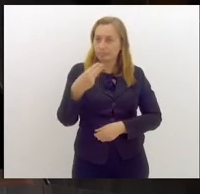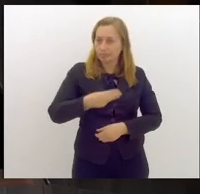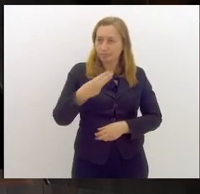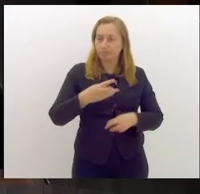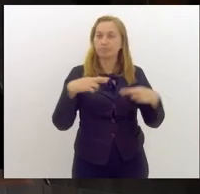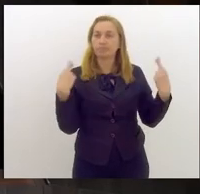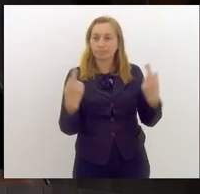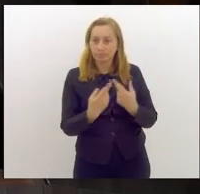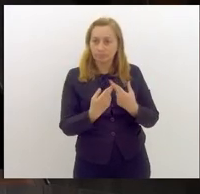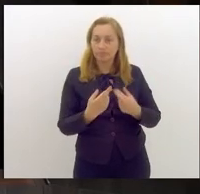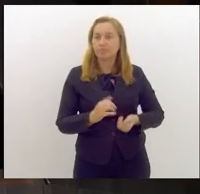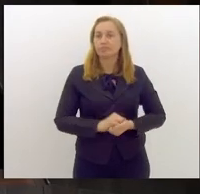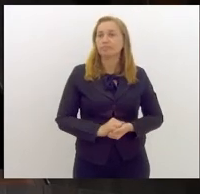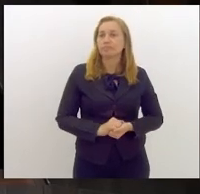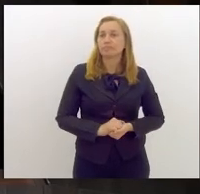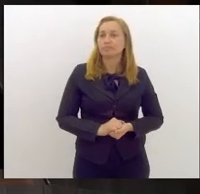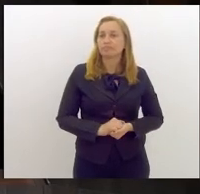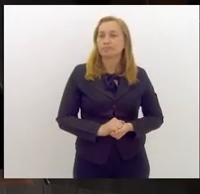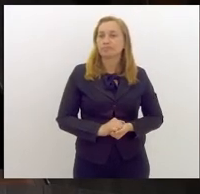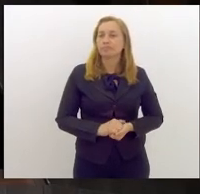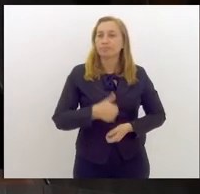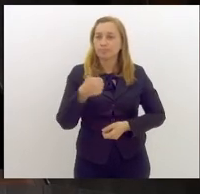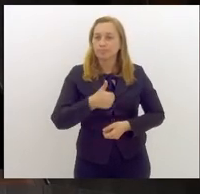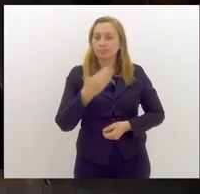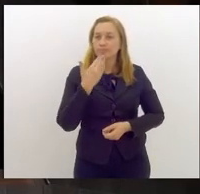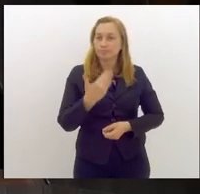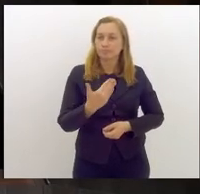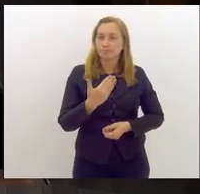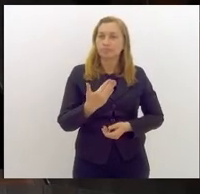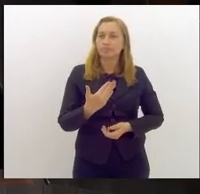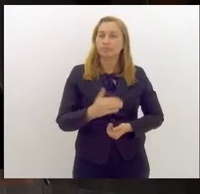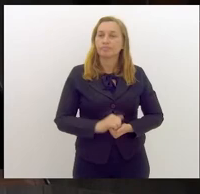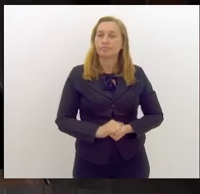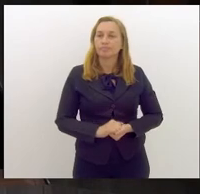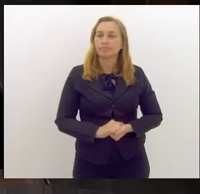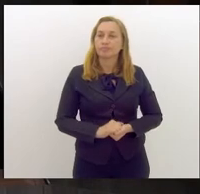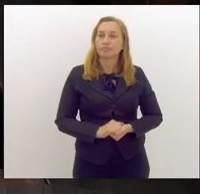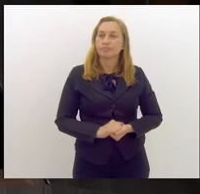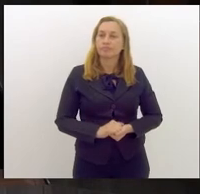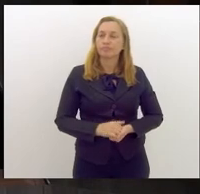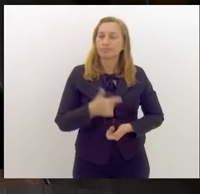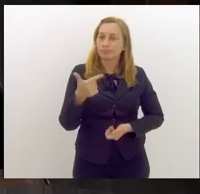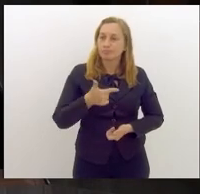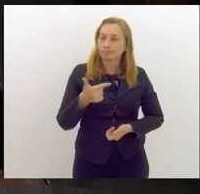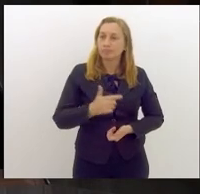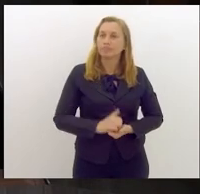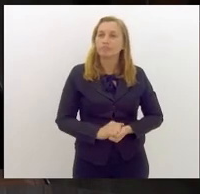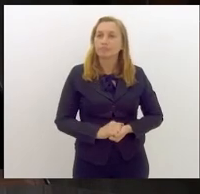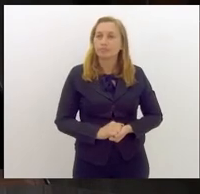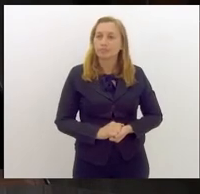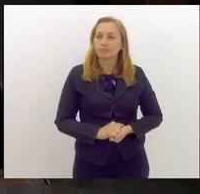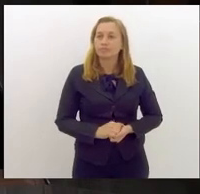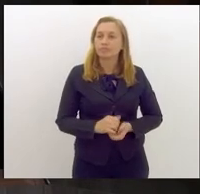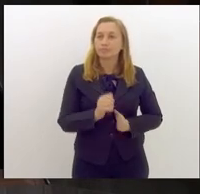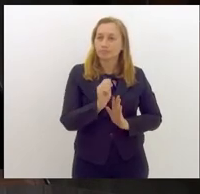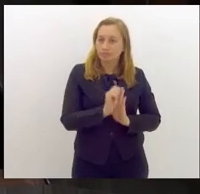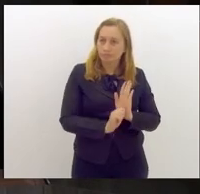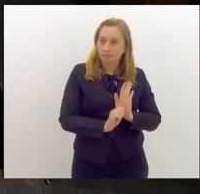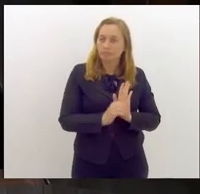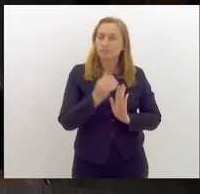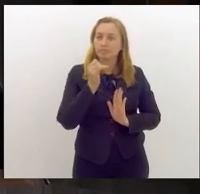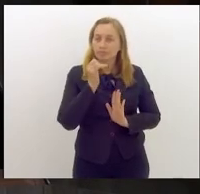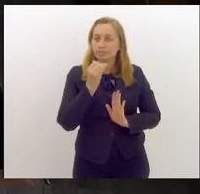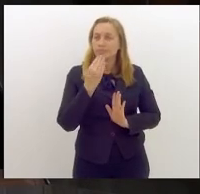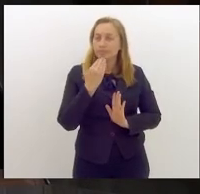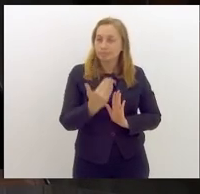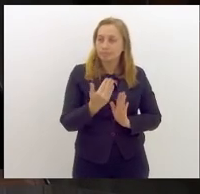reunião da mesa na primeira foi pedido Vista na segunda mas o relator pediu que